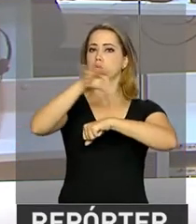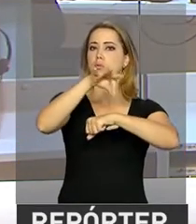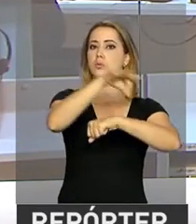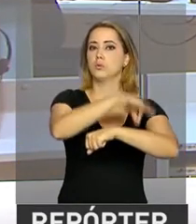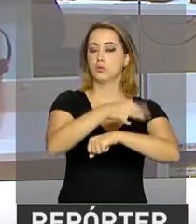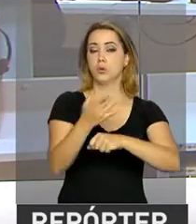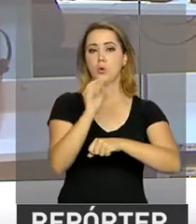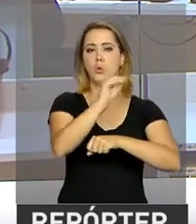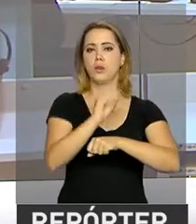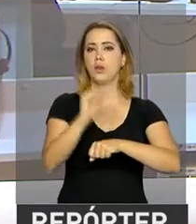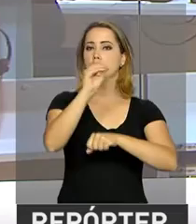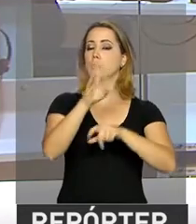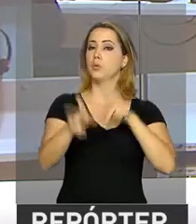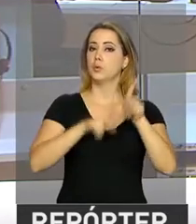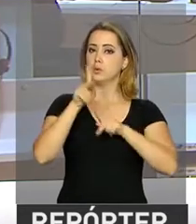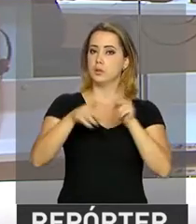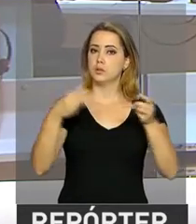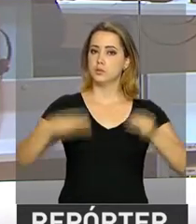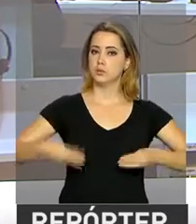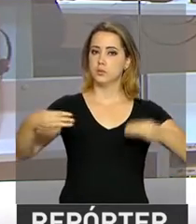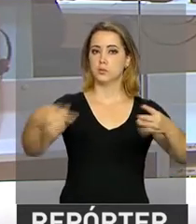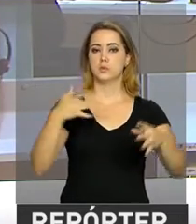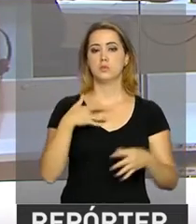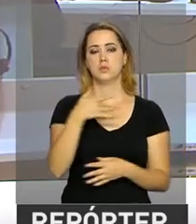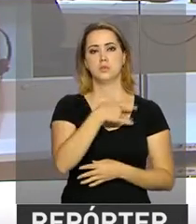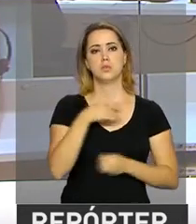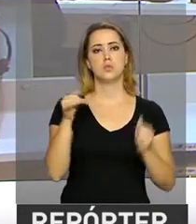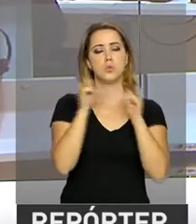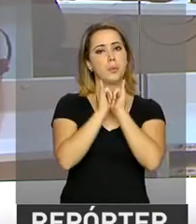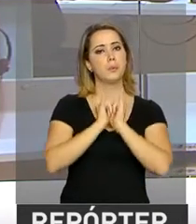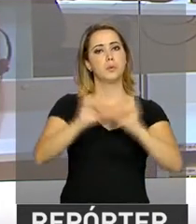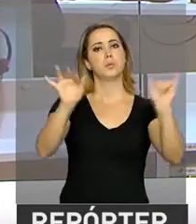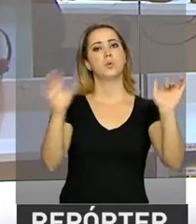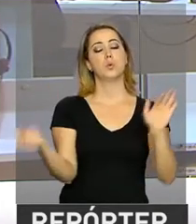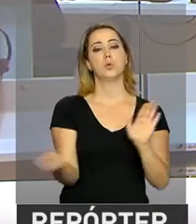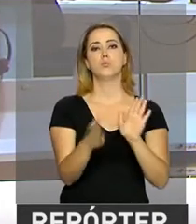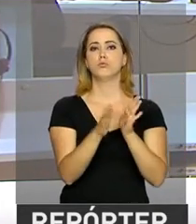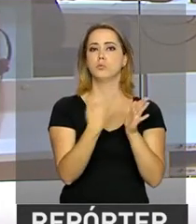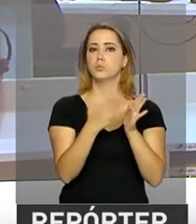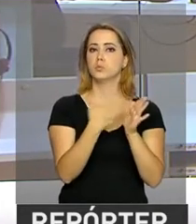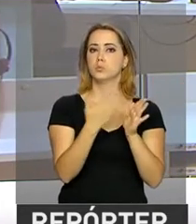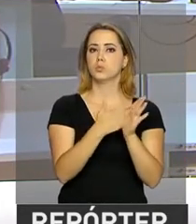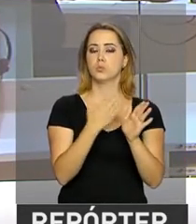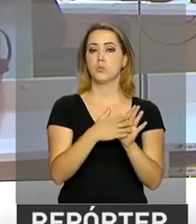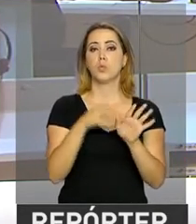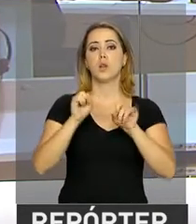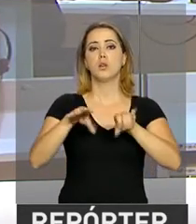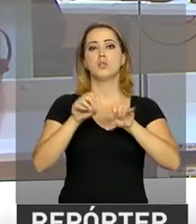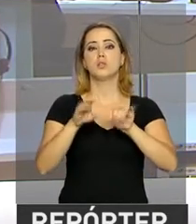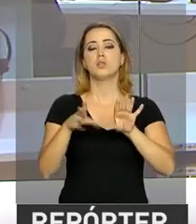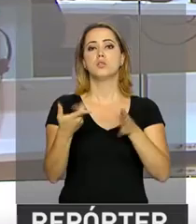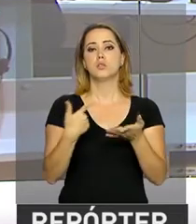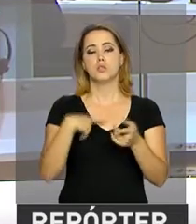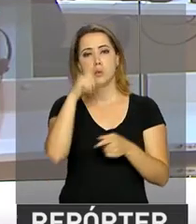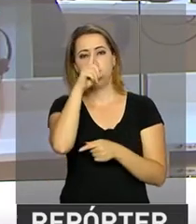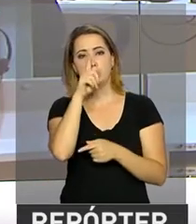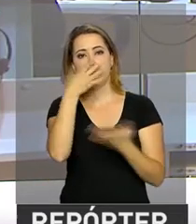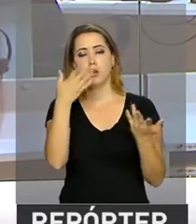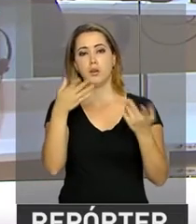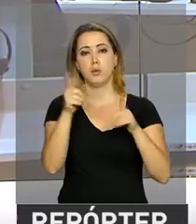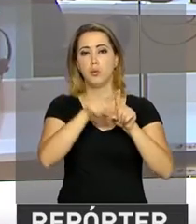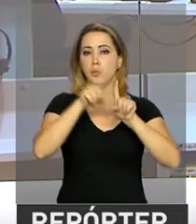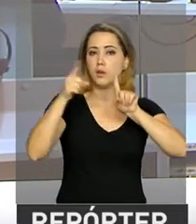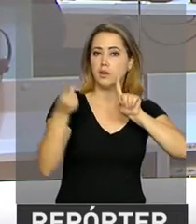o ministério da saúde publicou um novo guia são orientações para casos graves cuidados com gestantes